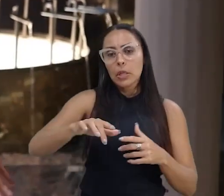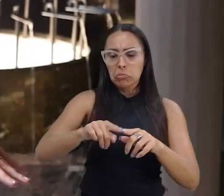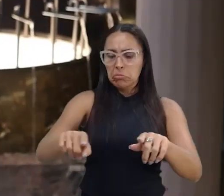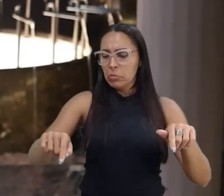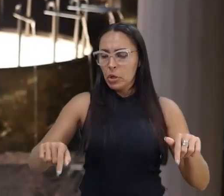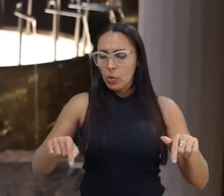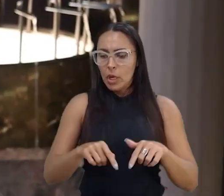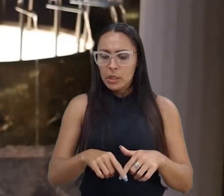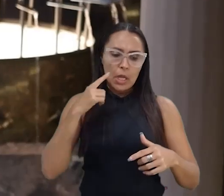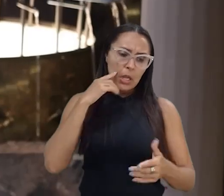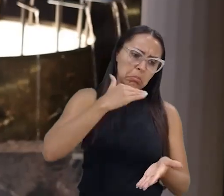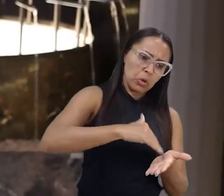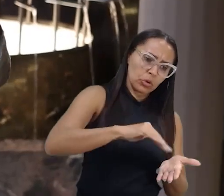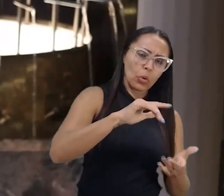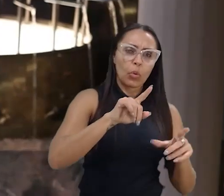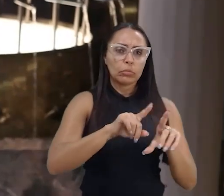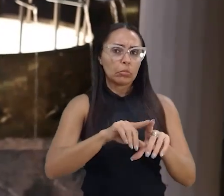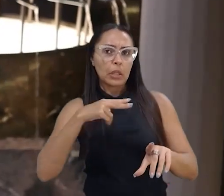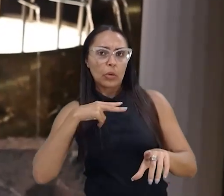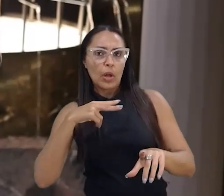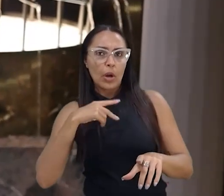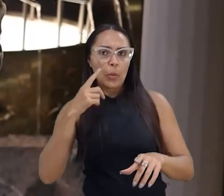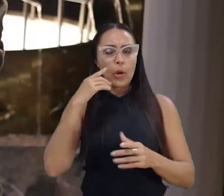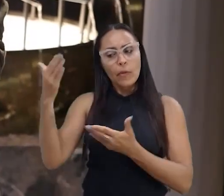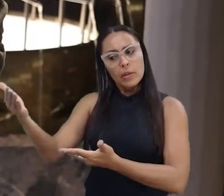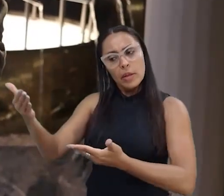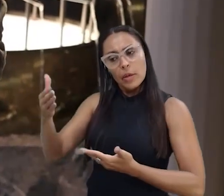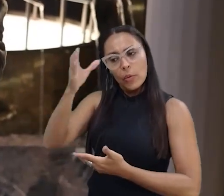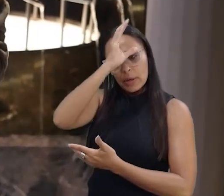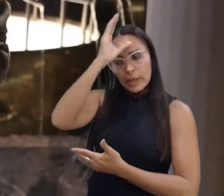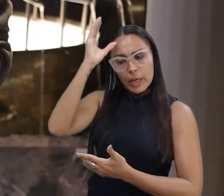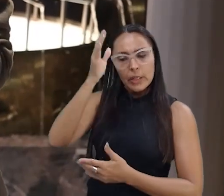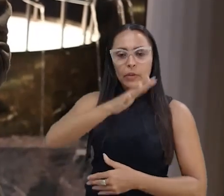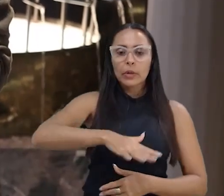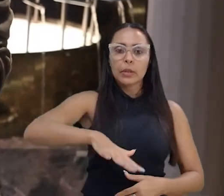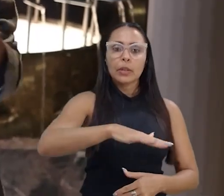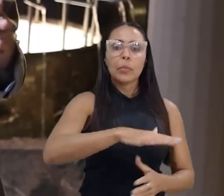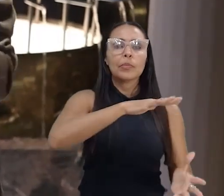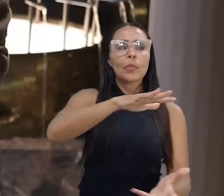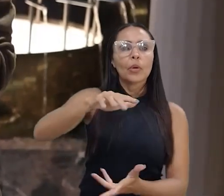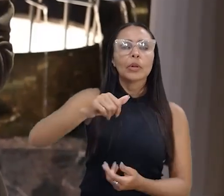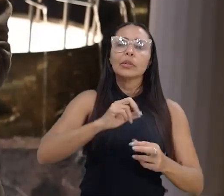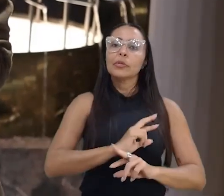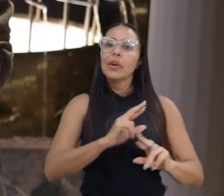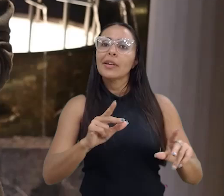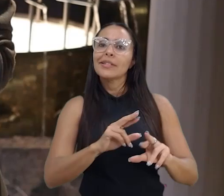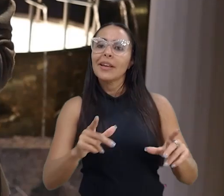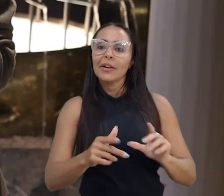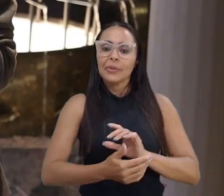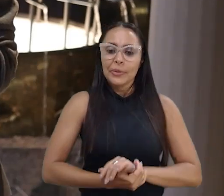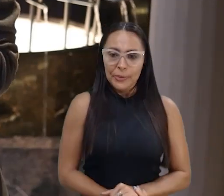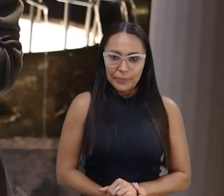sala, seja ele no meu escritório particular, porque eu vou atender o cliente e vou trazer ele para esse mundo diferenciado e cheio de tendências e